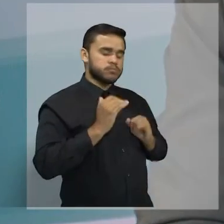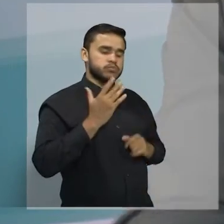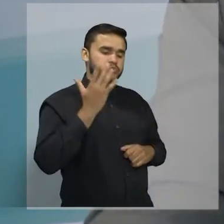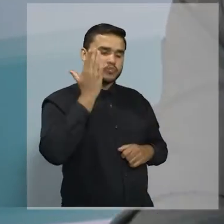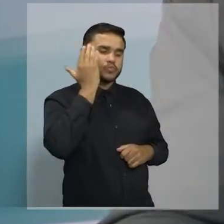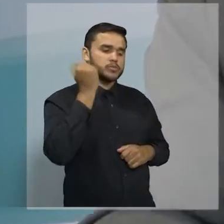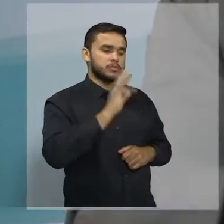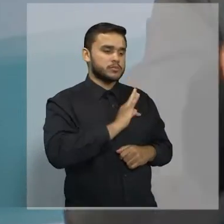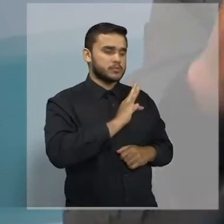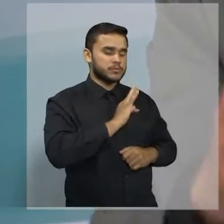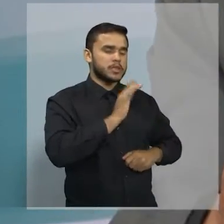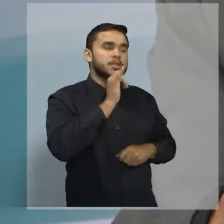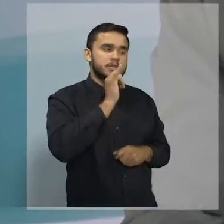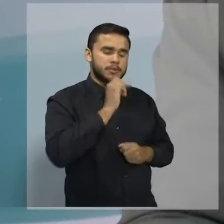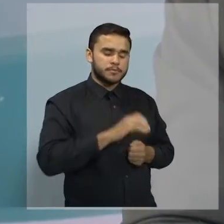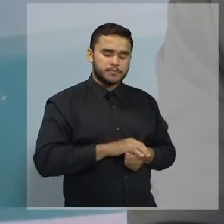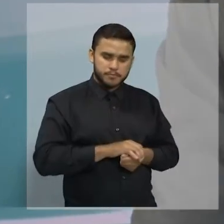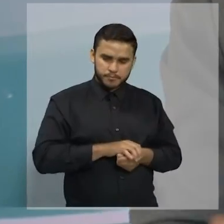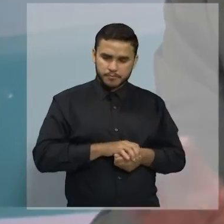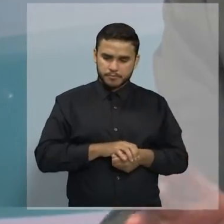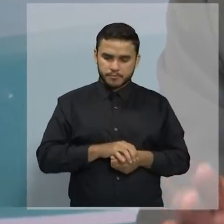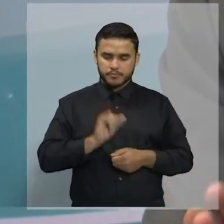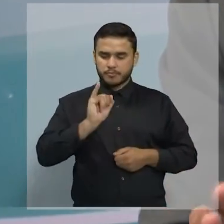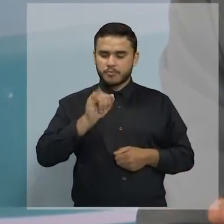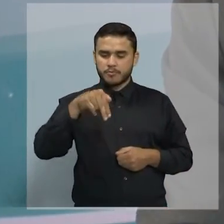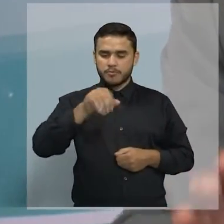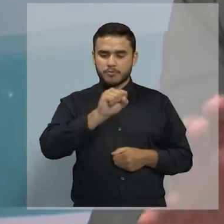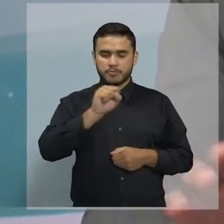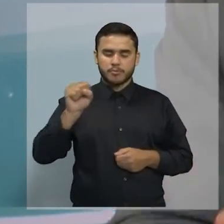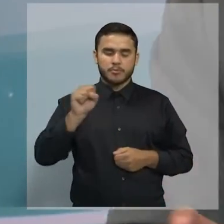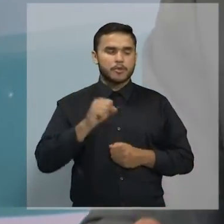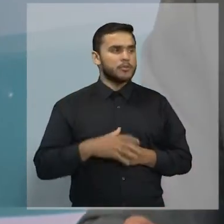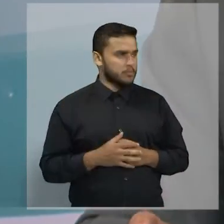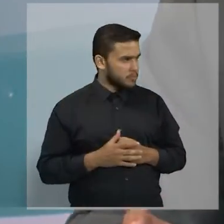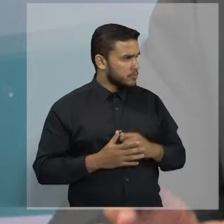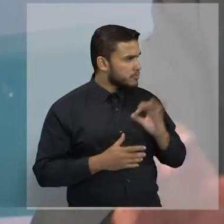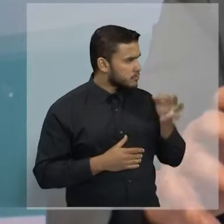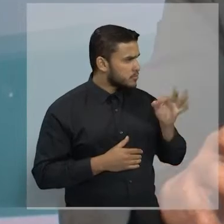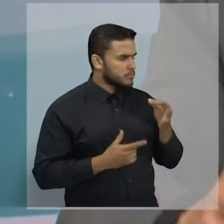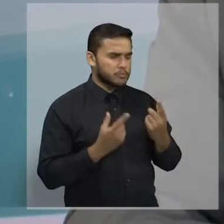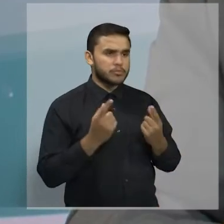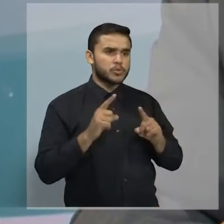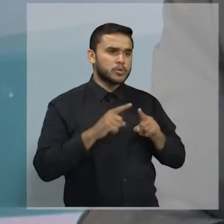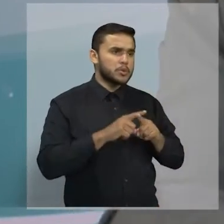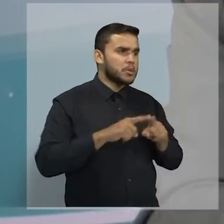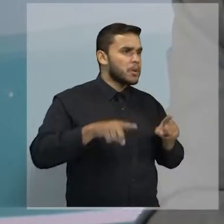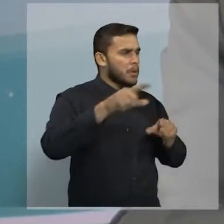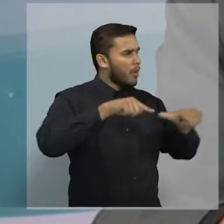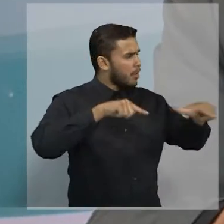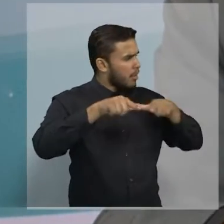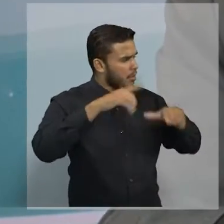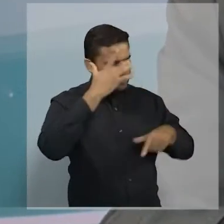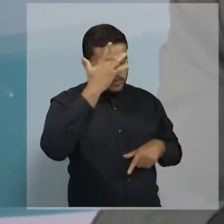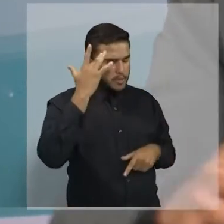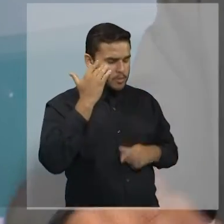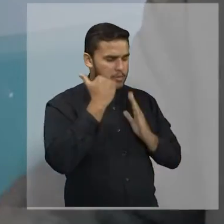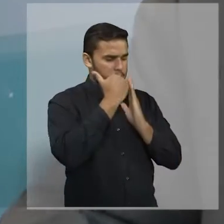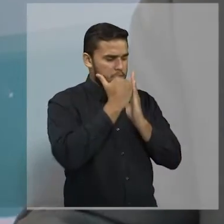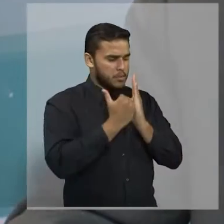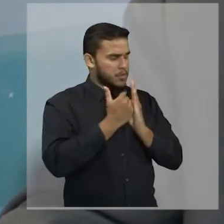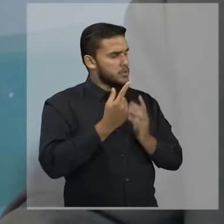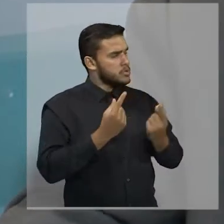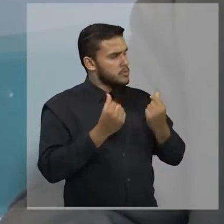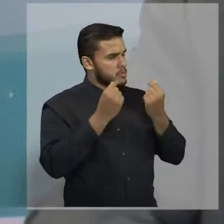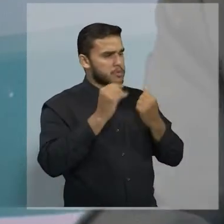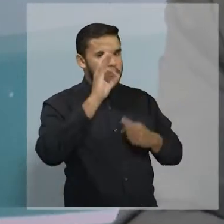esse fundo, assim, pensar aqui, simplificando, o INSS. Tá lá, nós temos esses contribuintes, para espanto meu, é um percentual